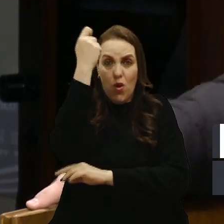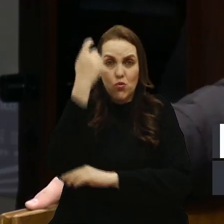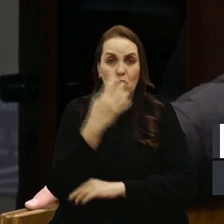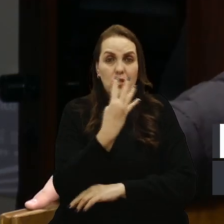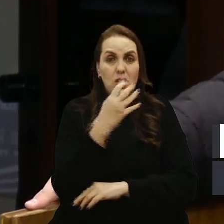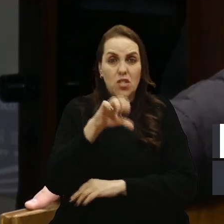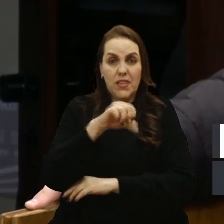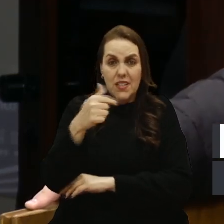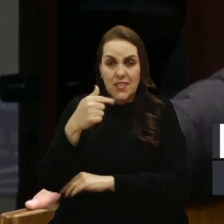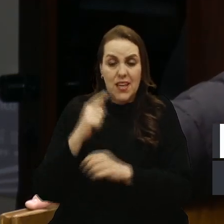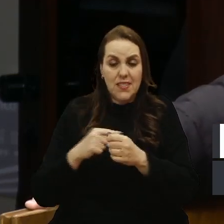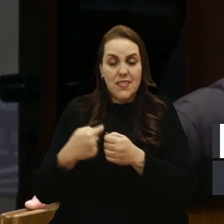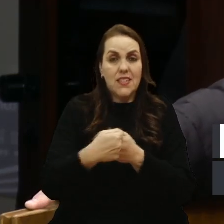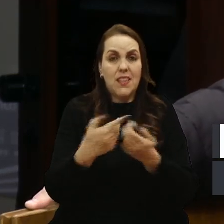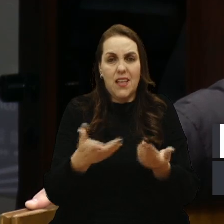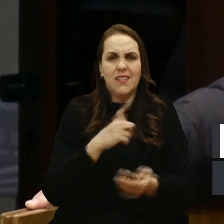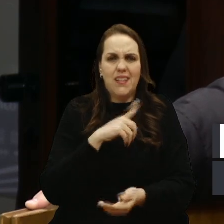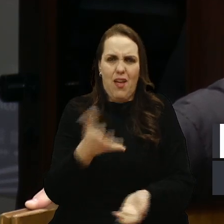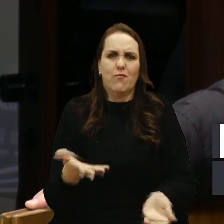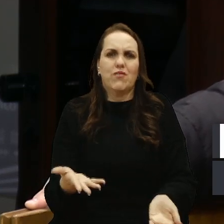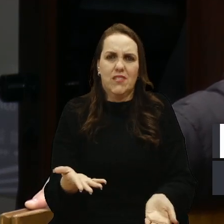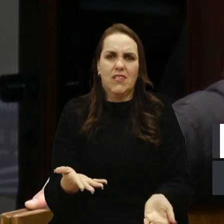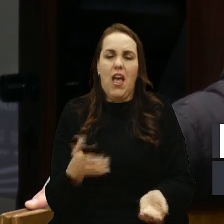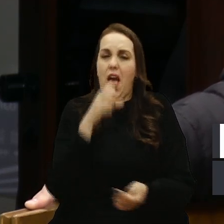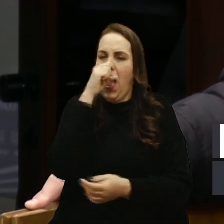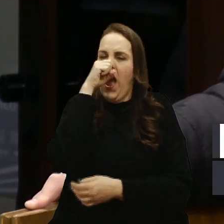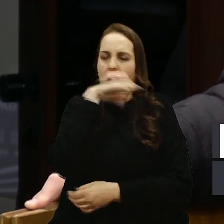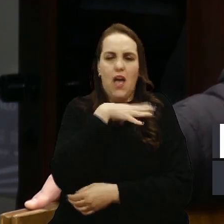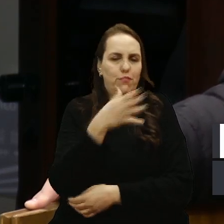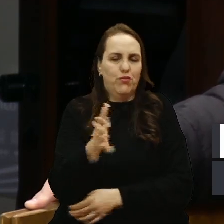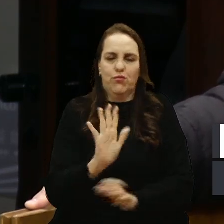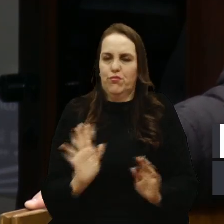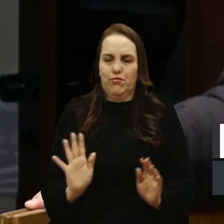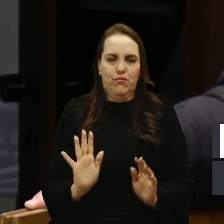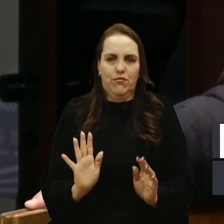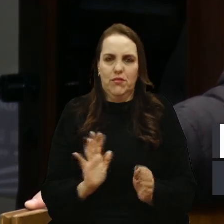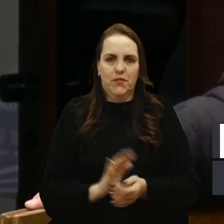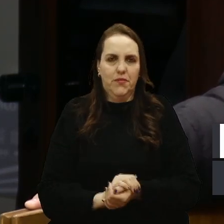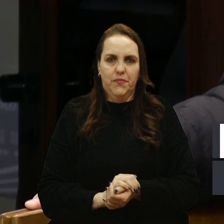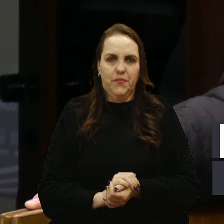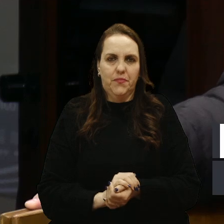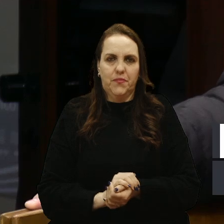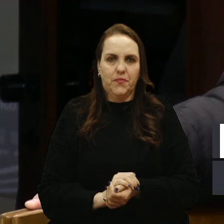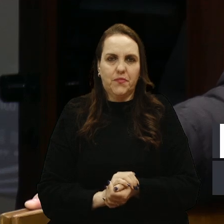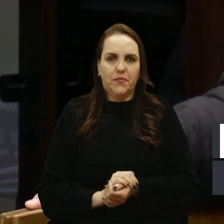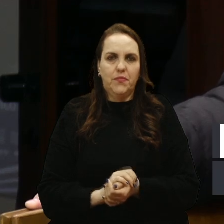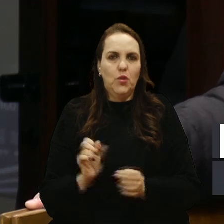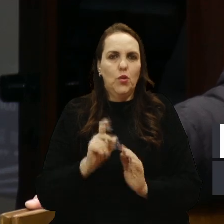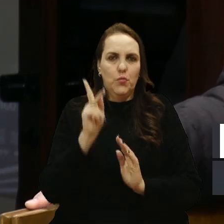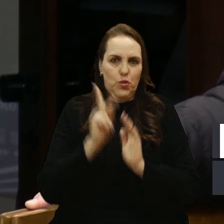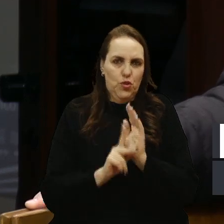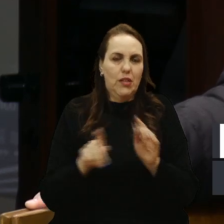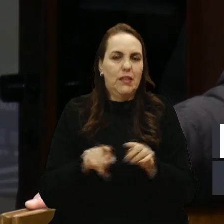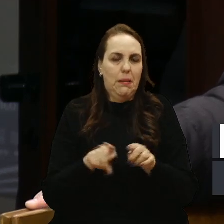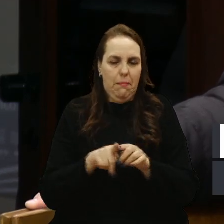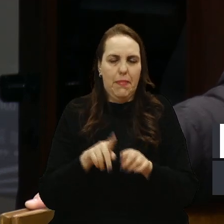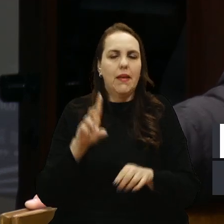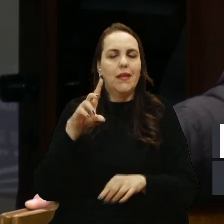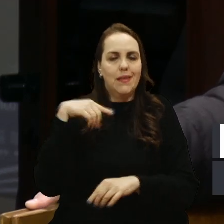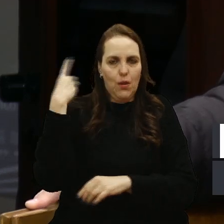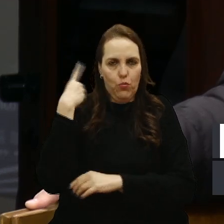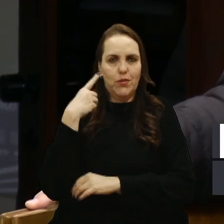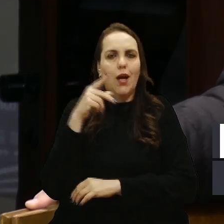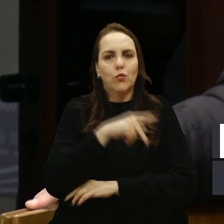municípios que nós temos. Então, é um absurdo isso. E eu digo mais, um outro projeto também de um deputado progressista que nos orgulha pela